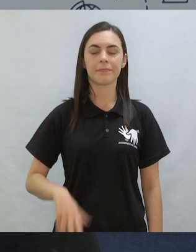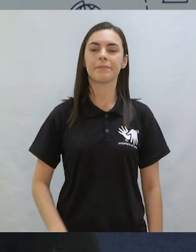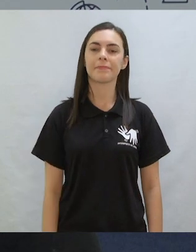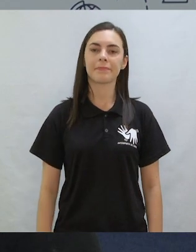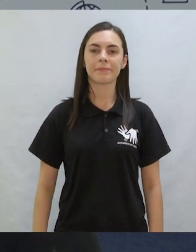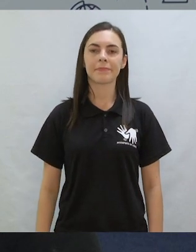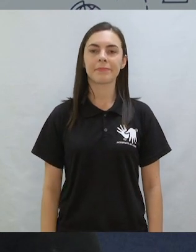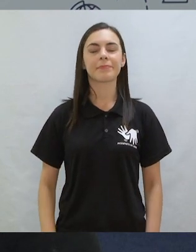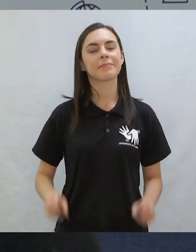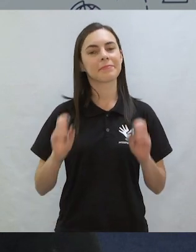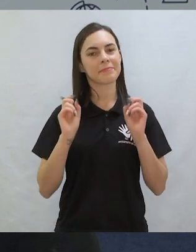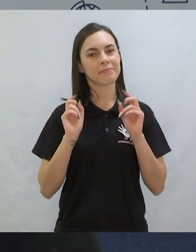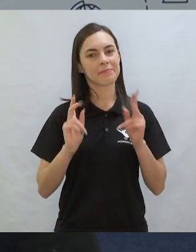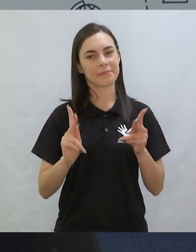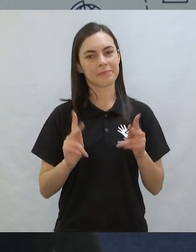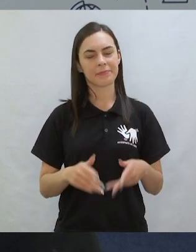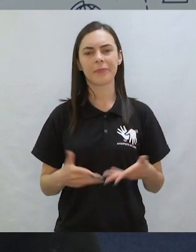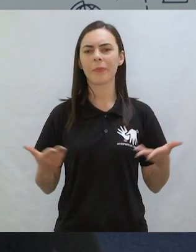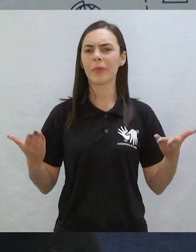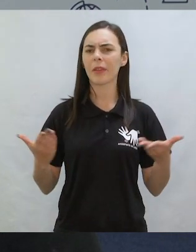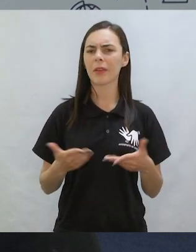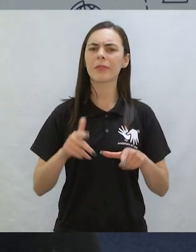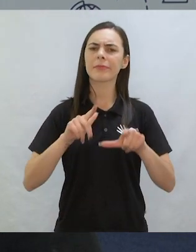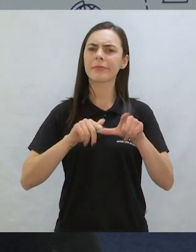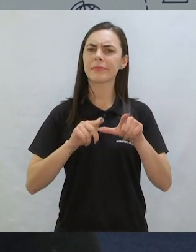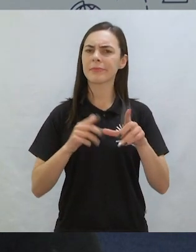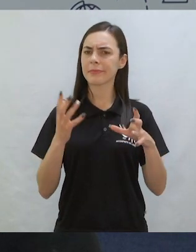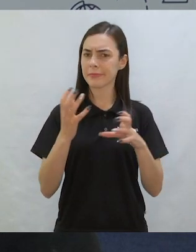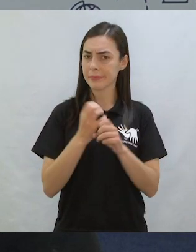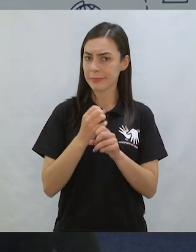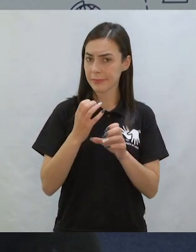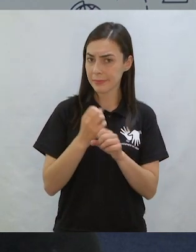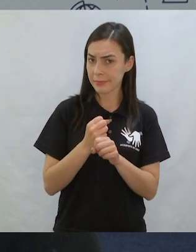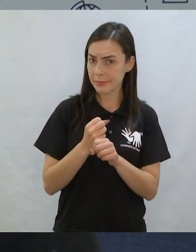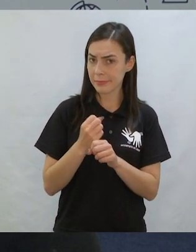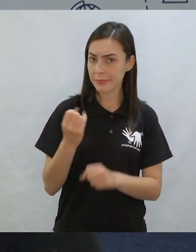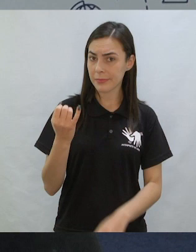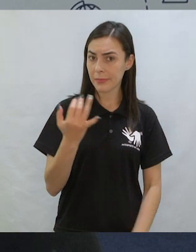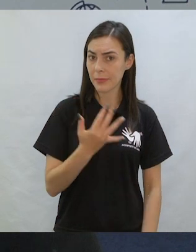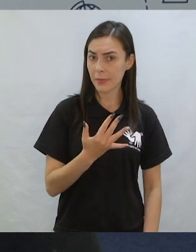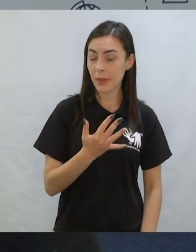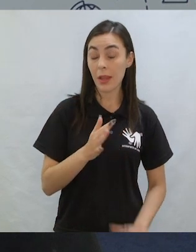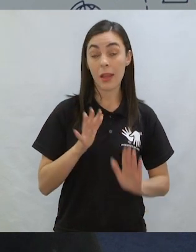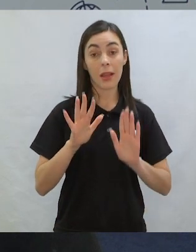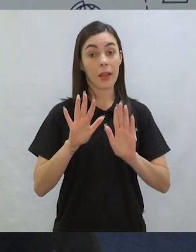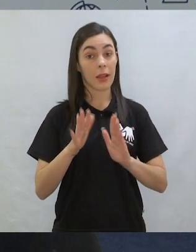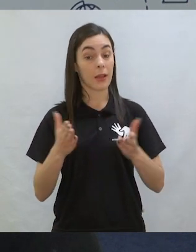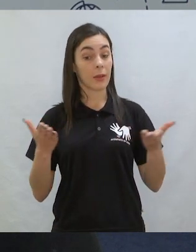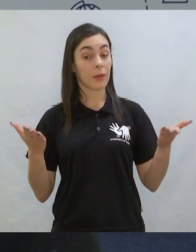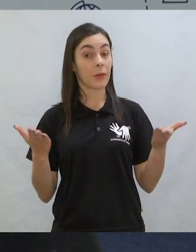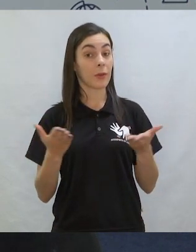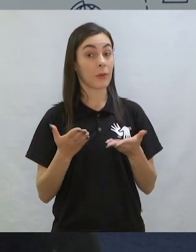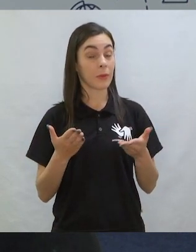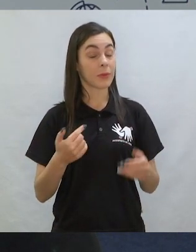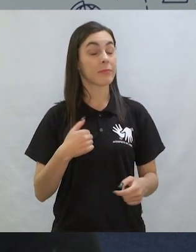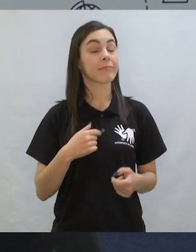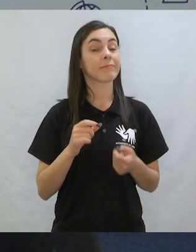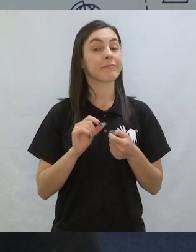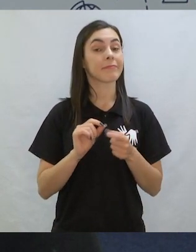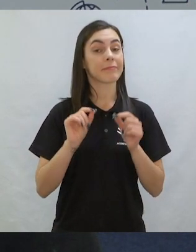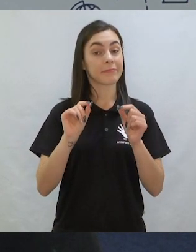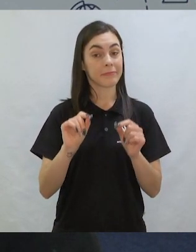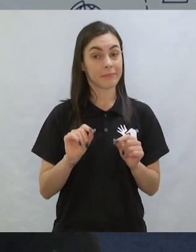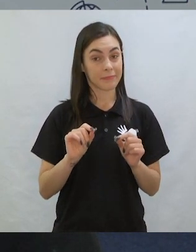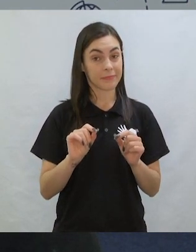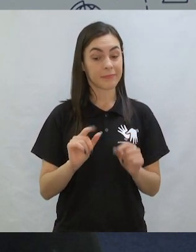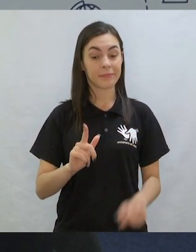Voluntária. Muito bem. Vamos contar quantas letras tem? Só que hoje, ai, olha só o que